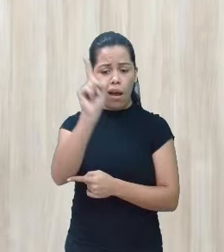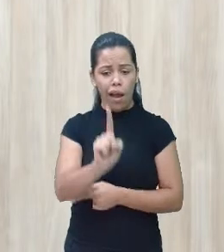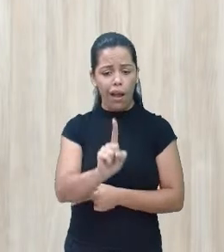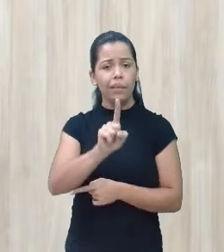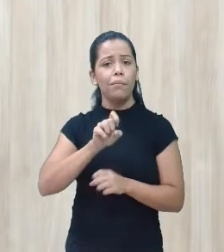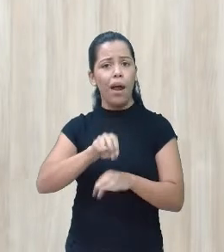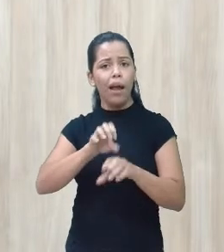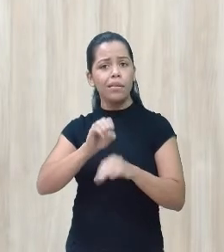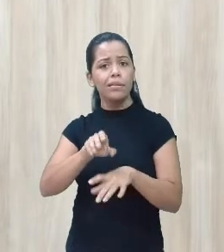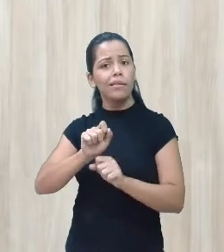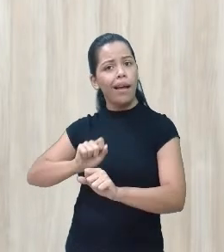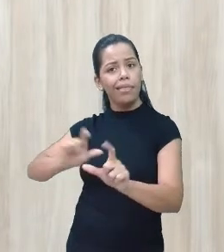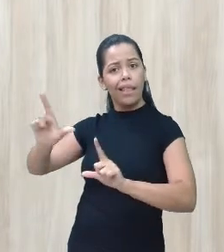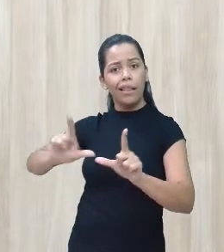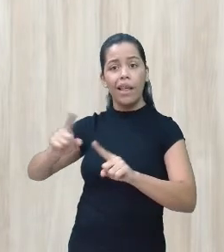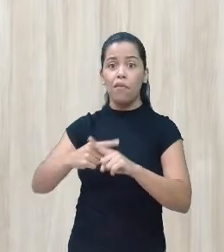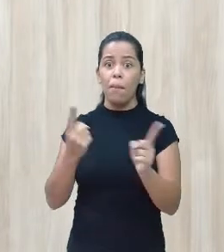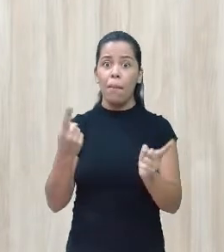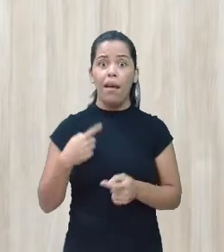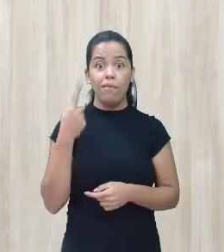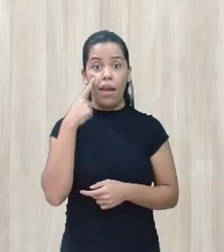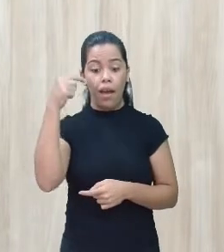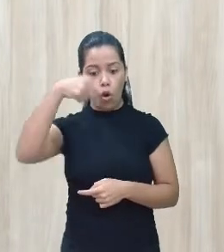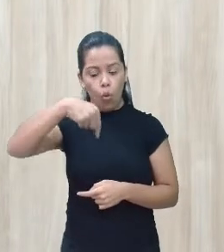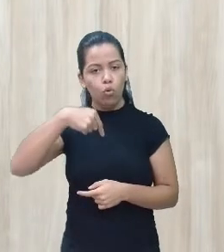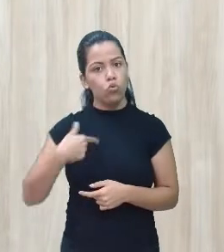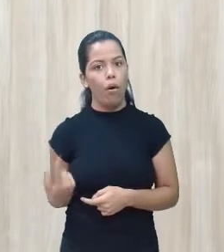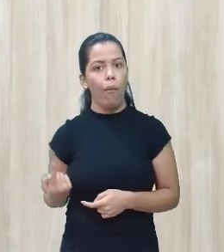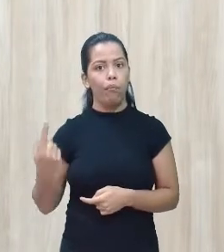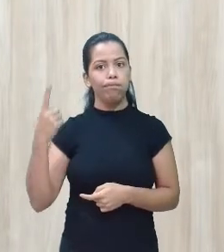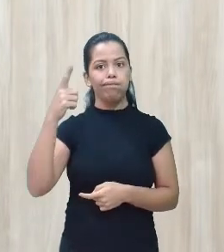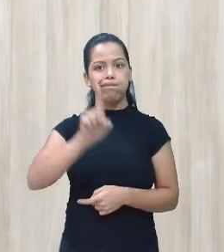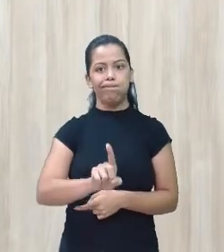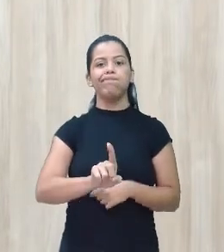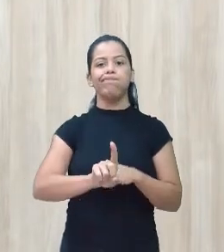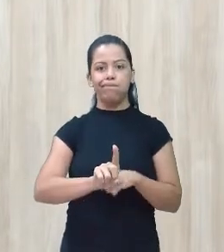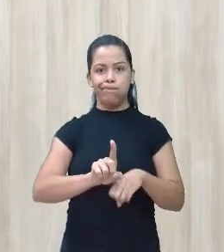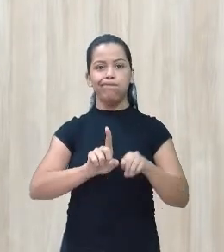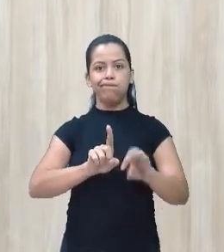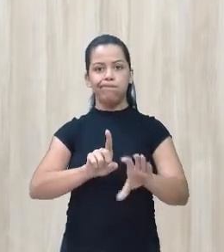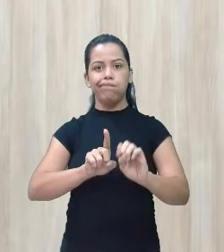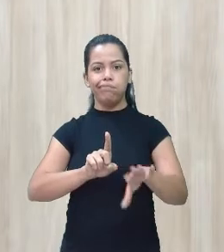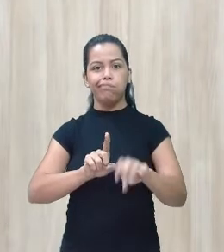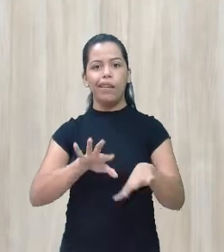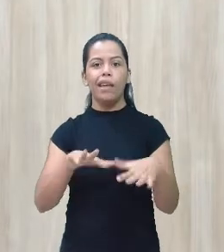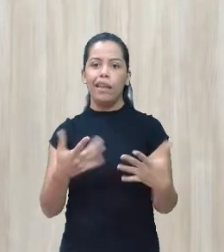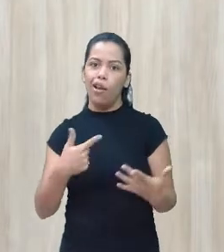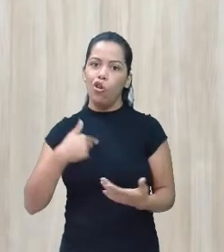consegue adaptar os nossos sonhos e fazê-los acontecer de outra forma, não é mesmo?